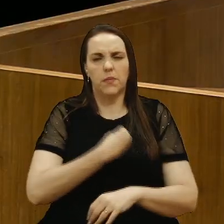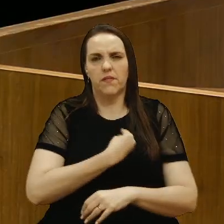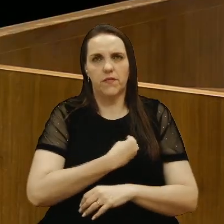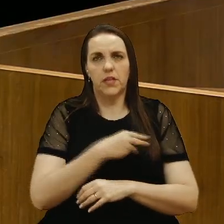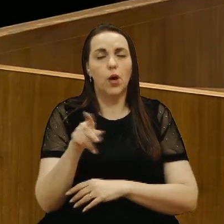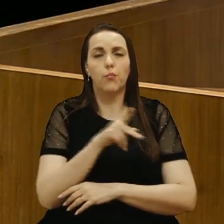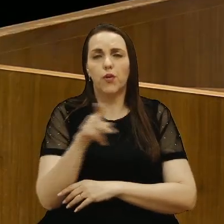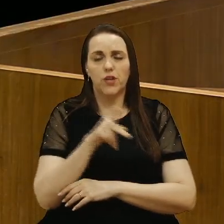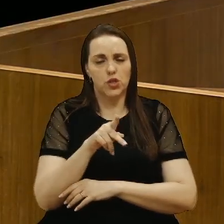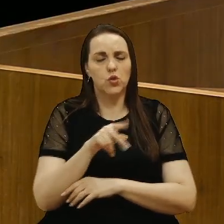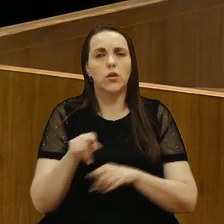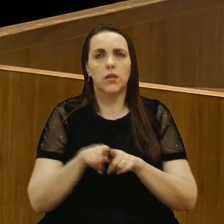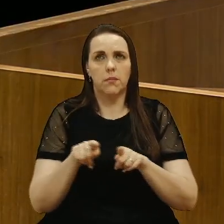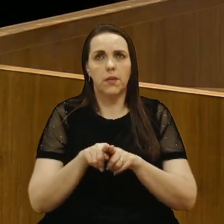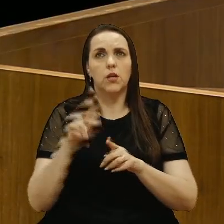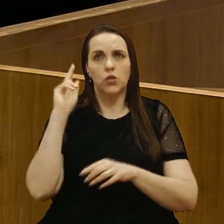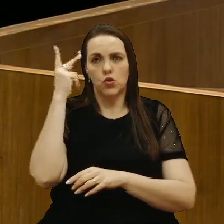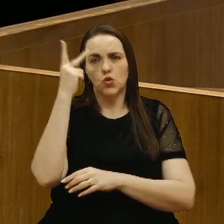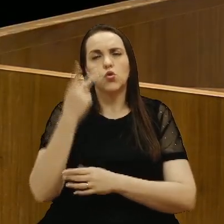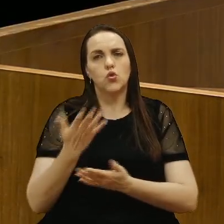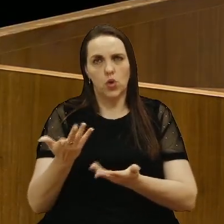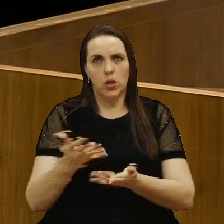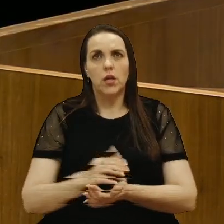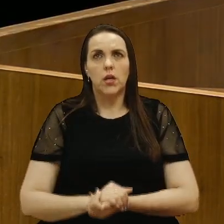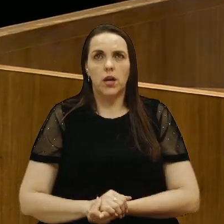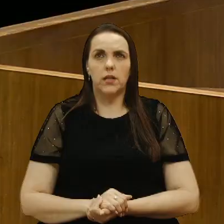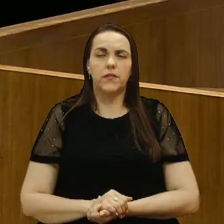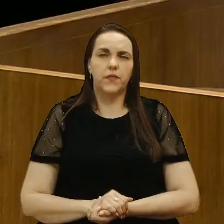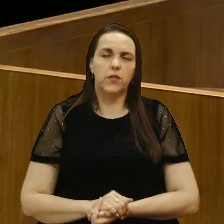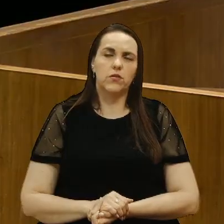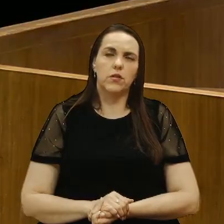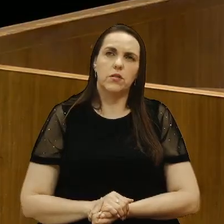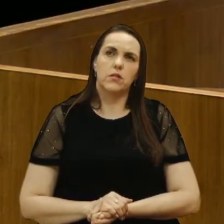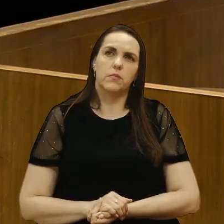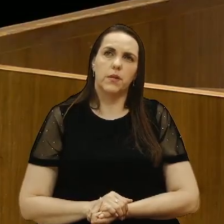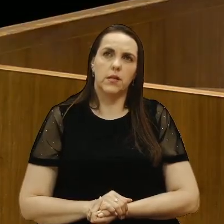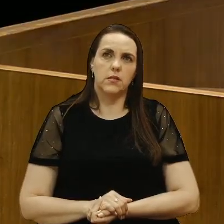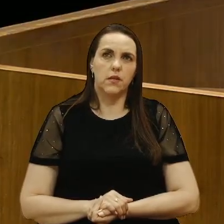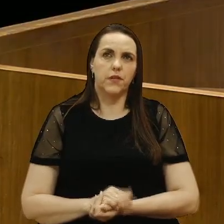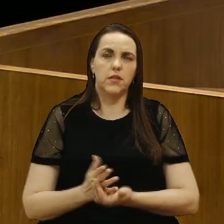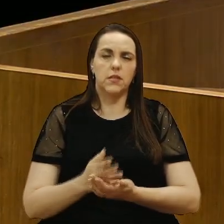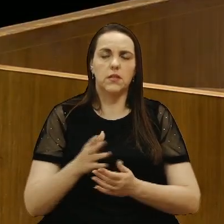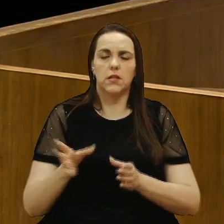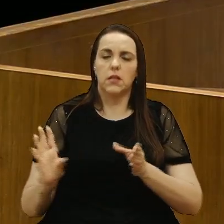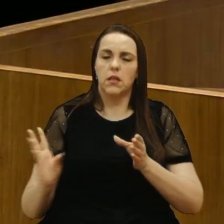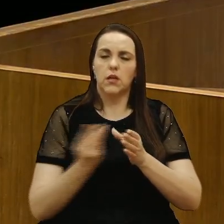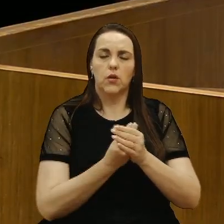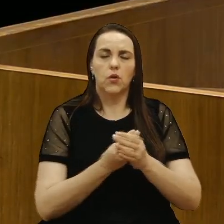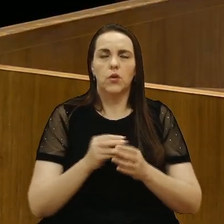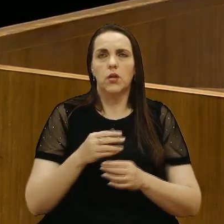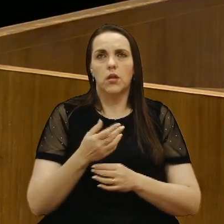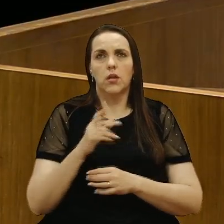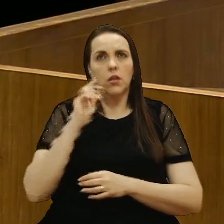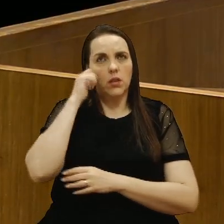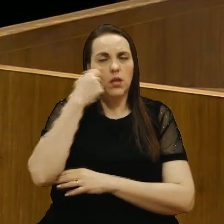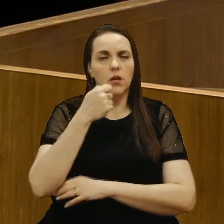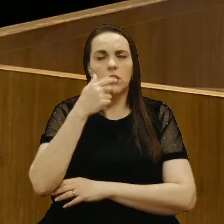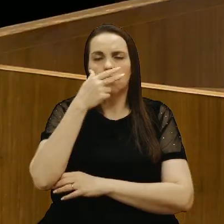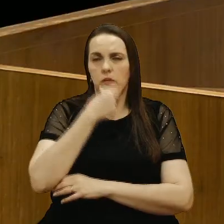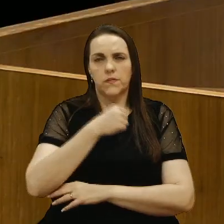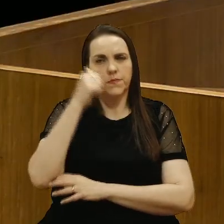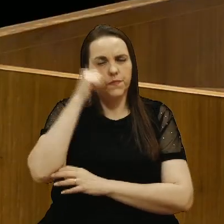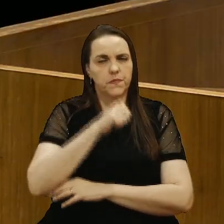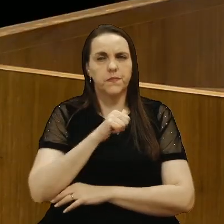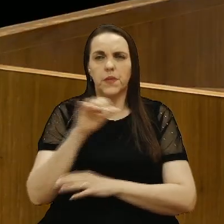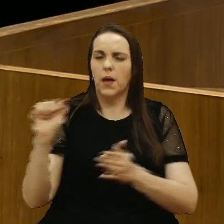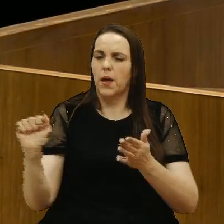professora historiadora, tentando desmistificar e incluir os negros e as negras na nossa história, que têm sido